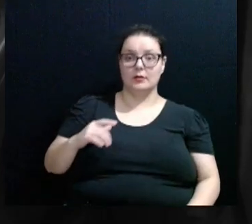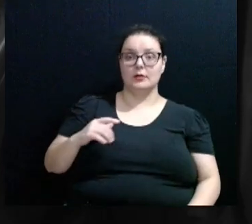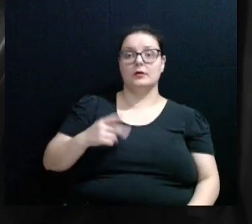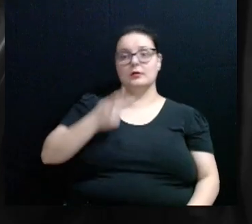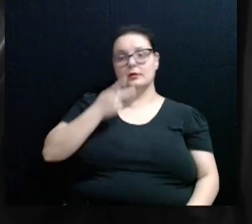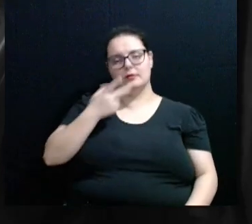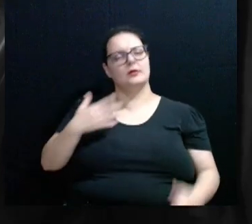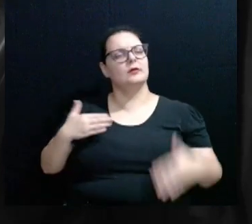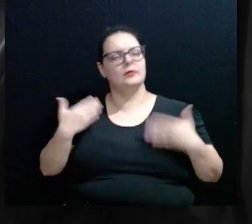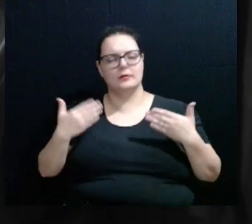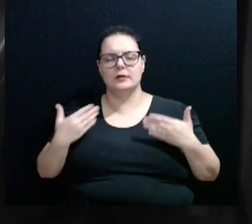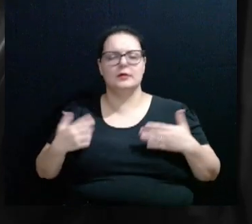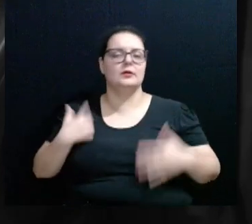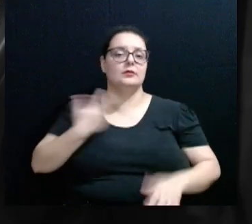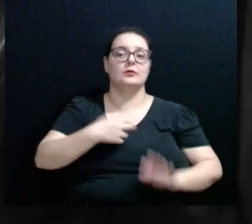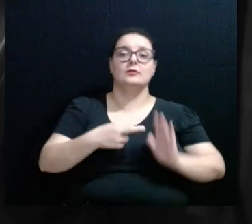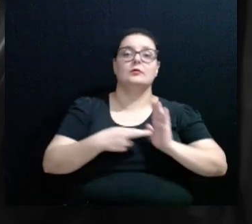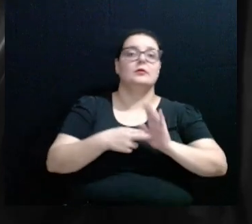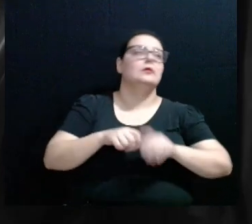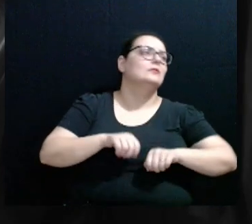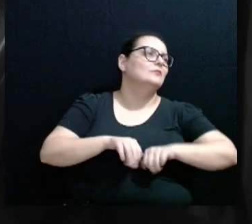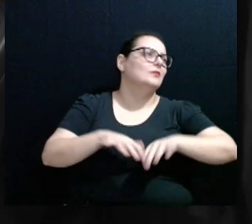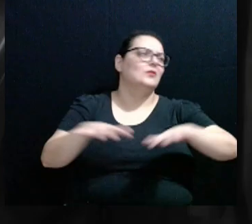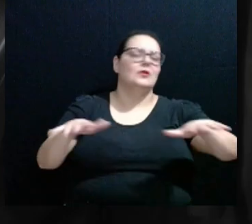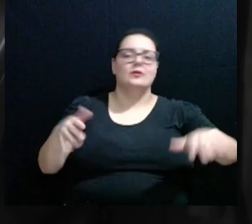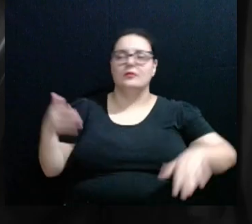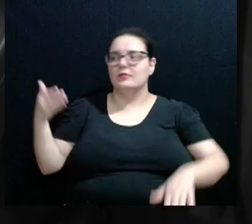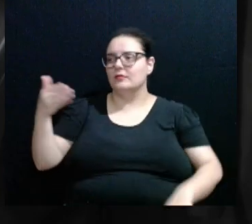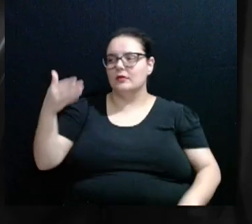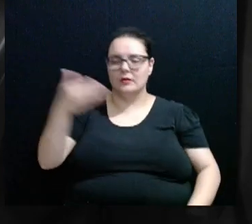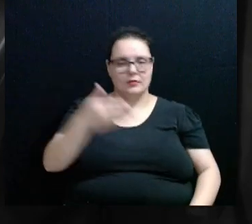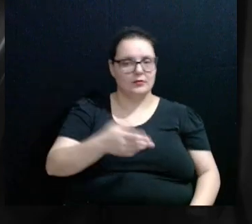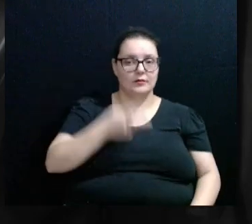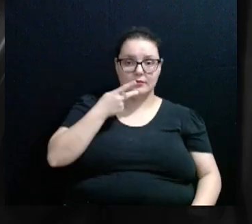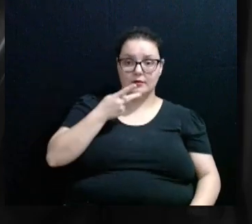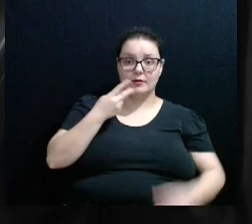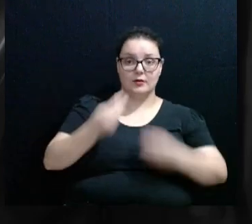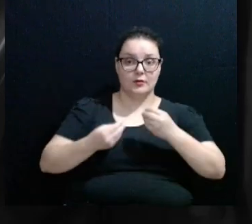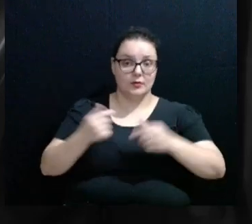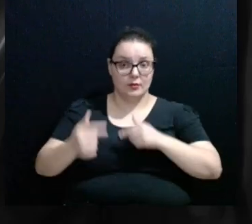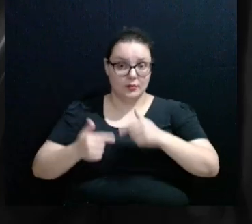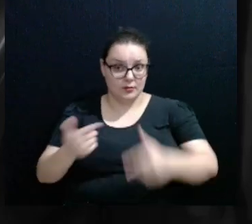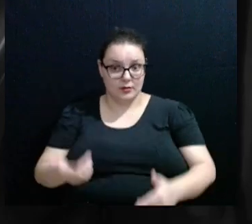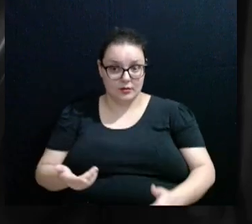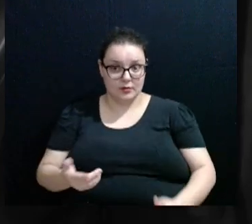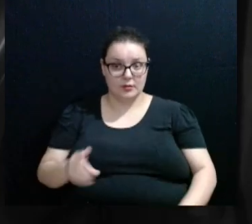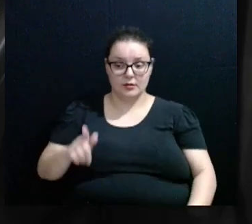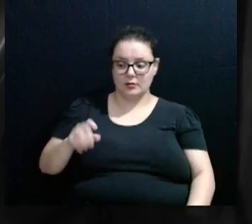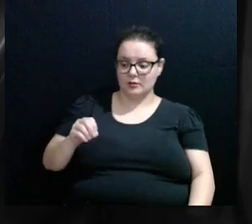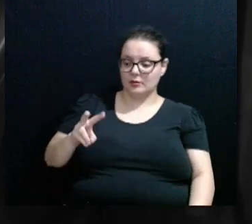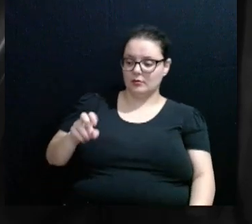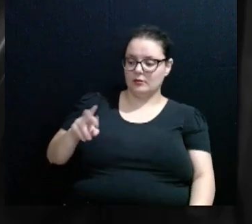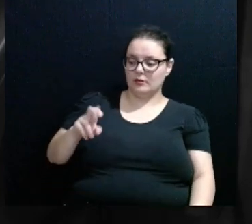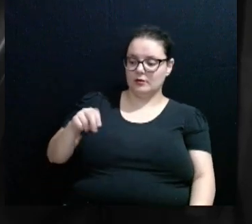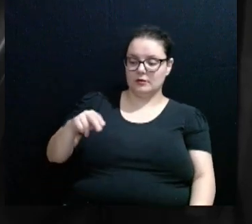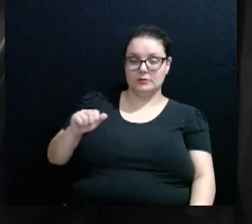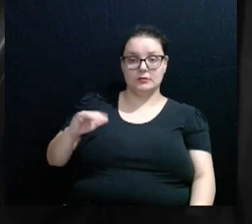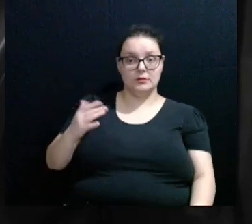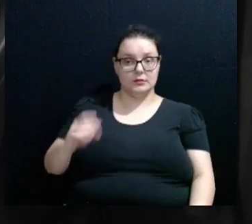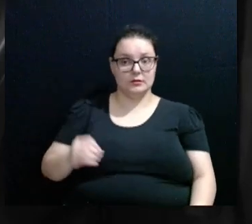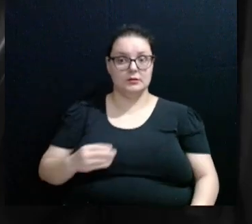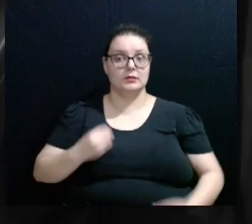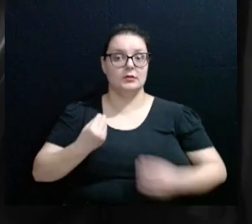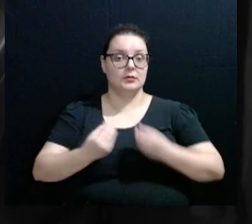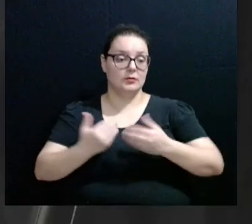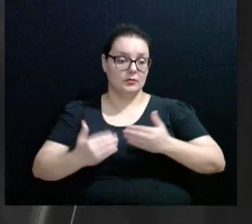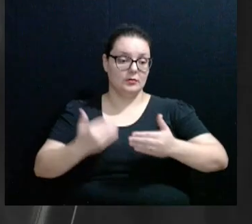está indo para diversos lugares falar sobre a forma como a gente faz a governança, a forma como a gente tem construído